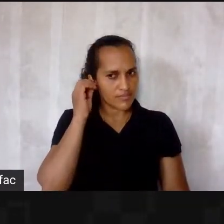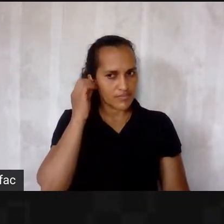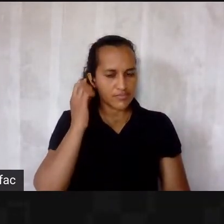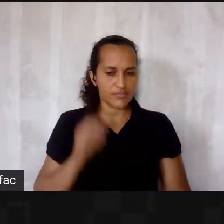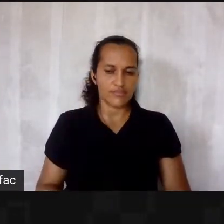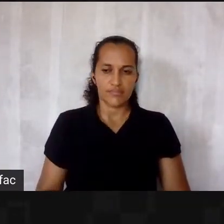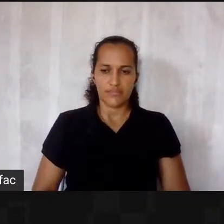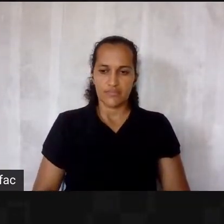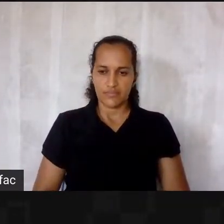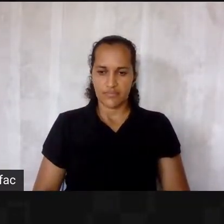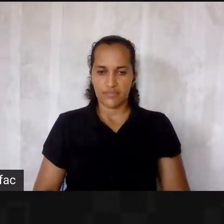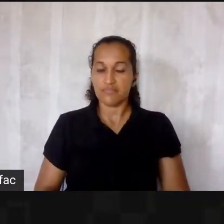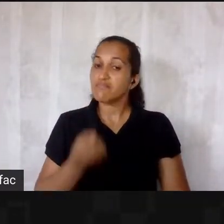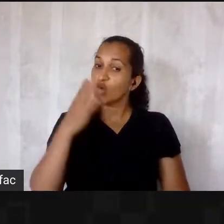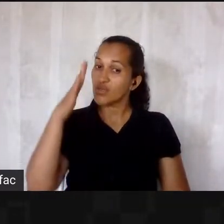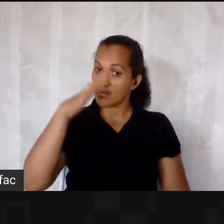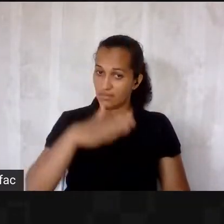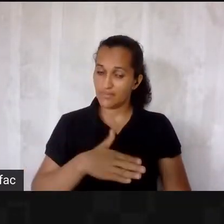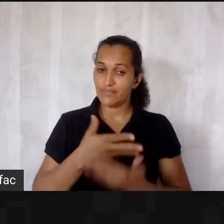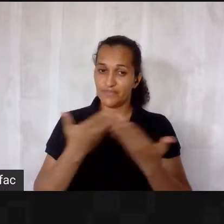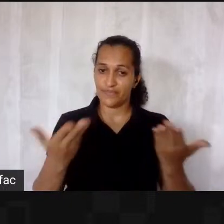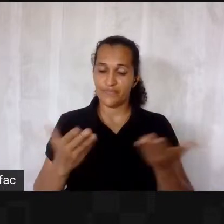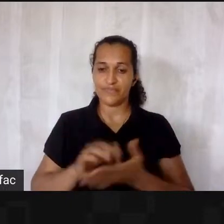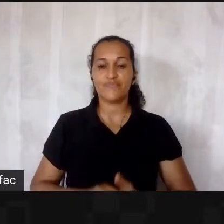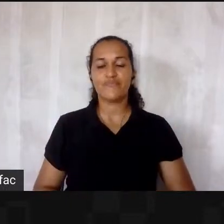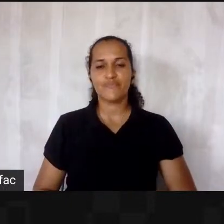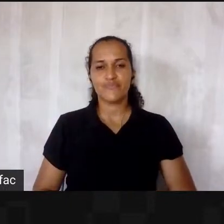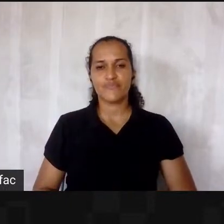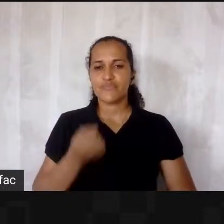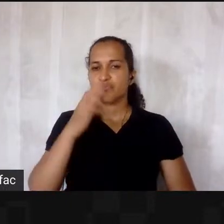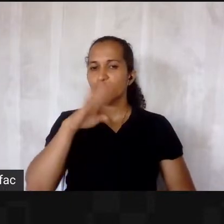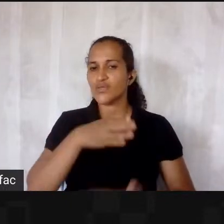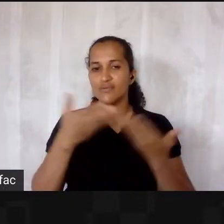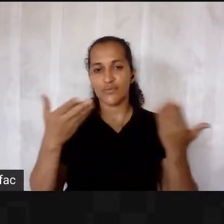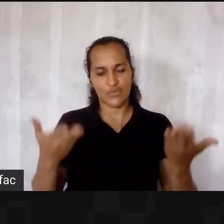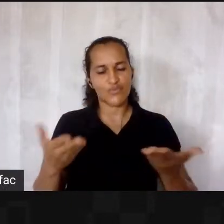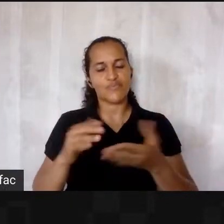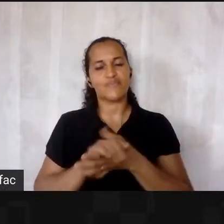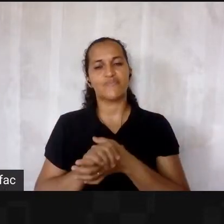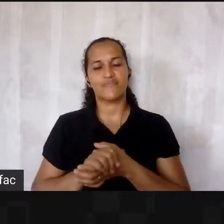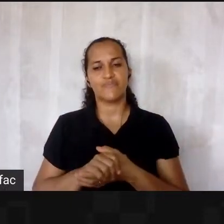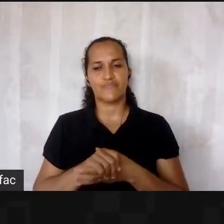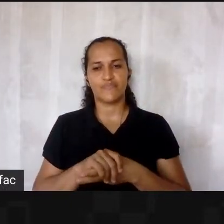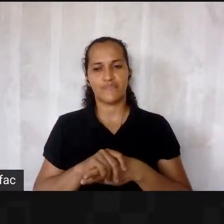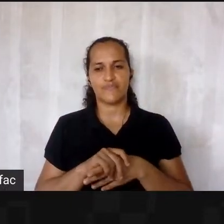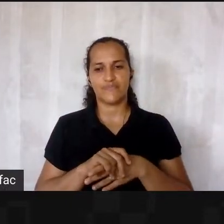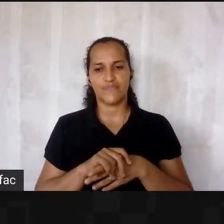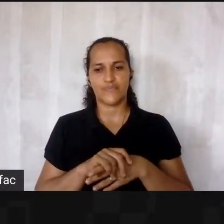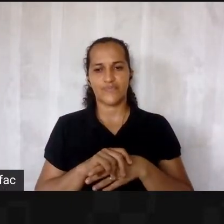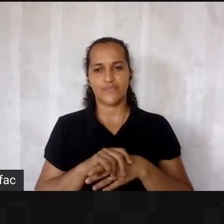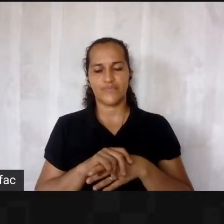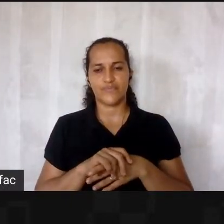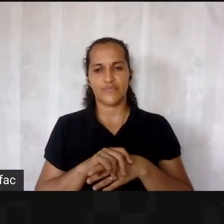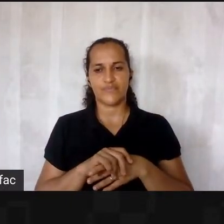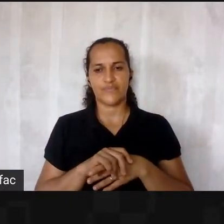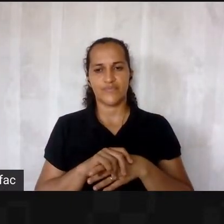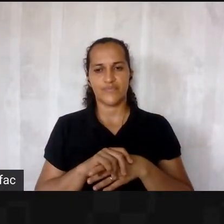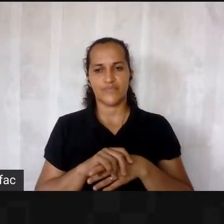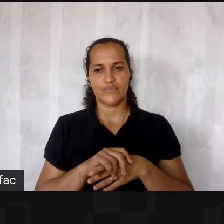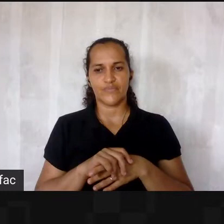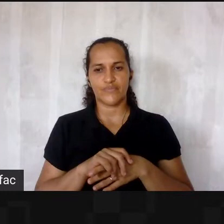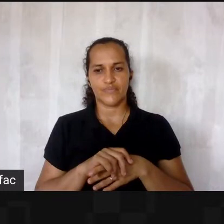Boa tarde! Boa tarde a todos! Eu, em primeiro lugar,